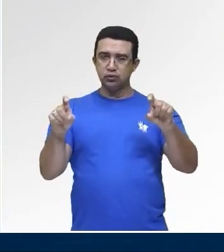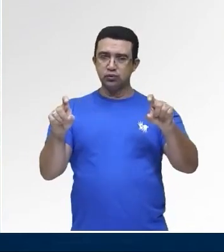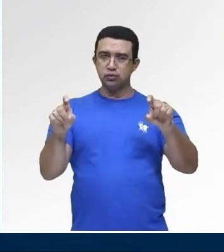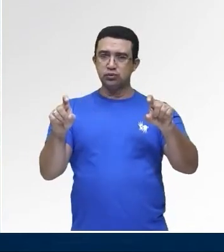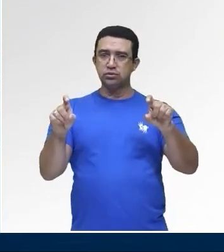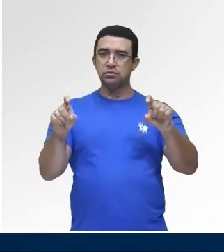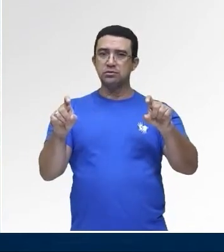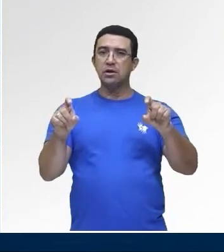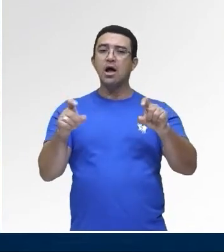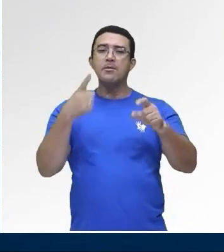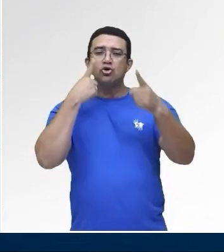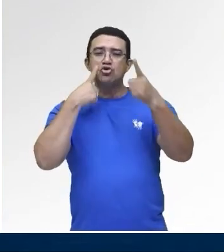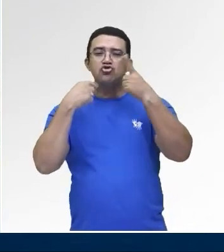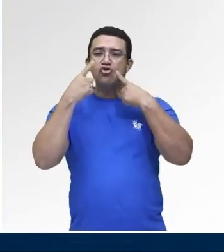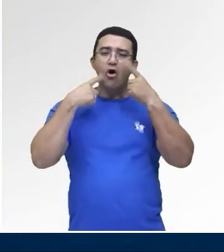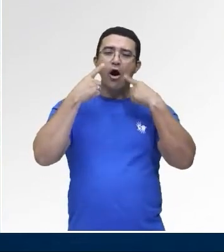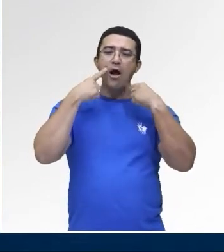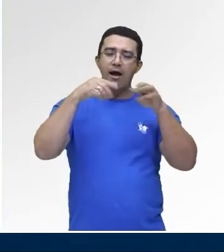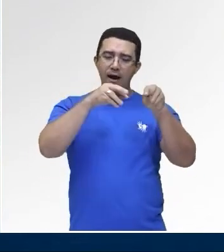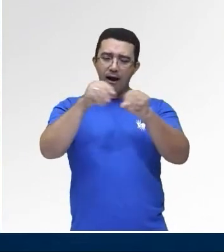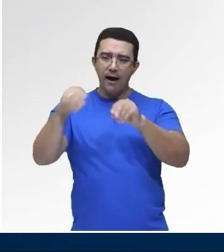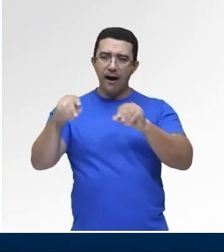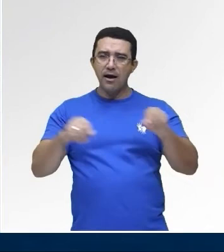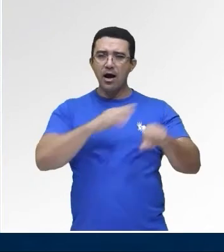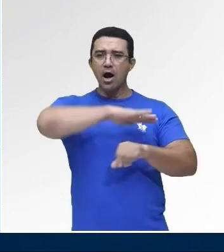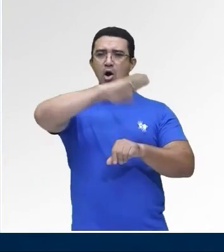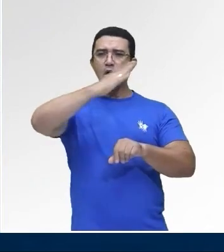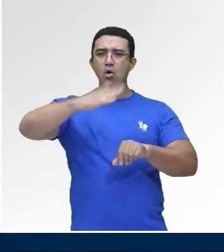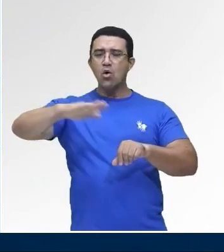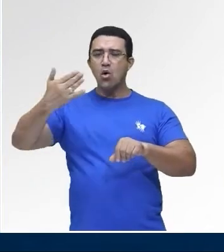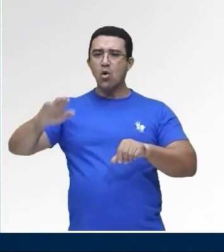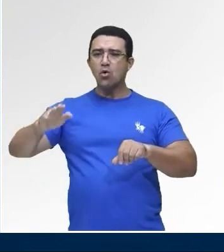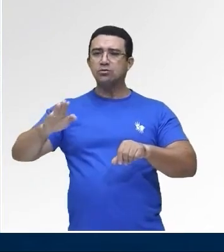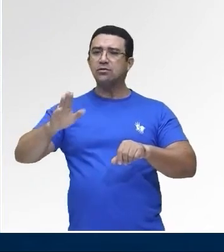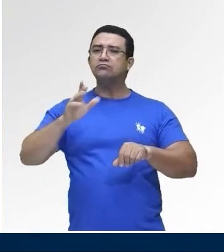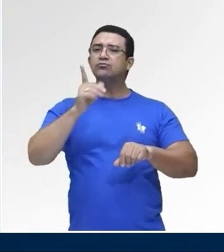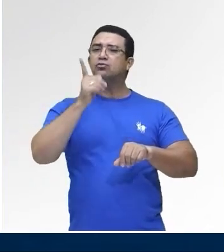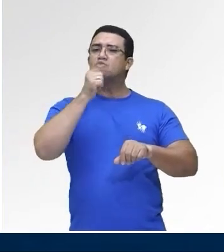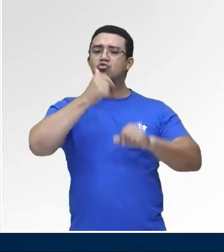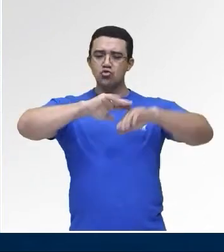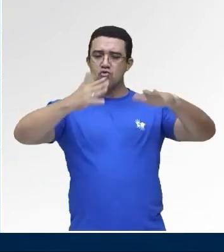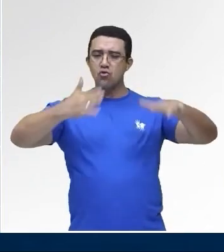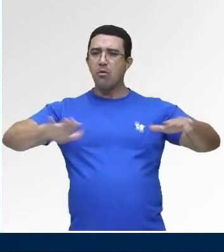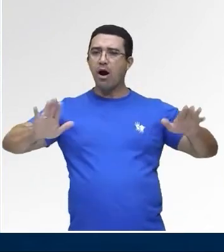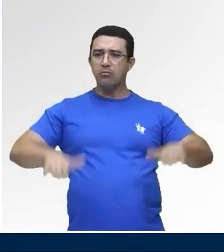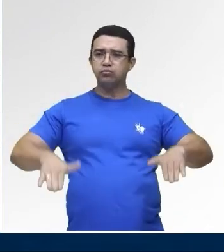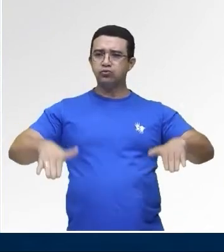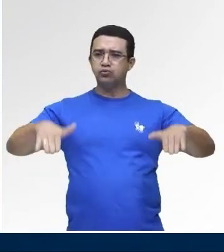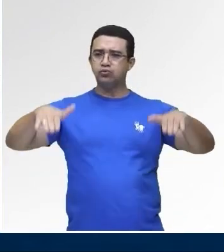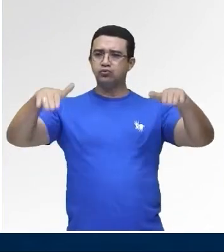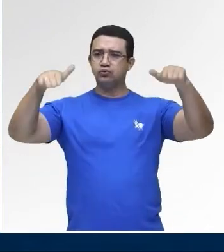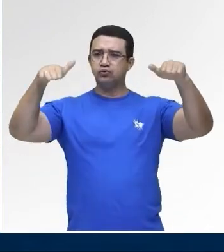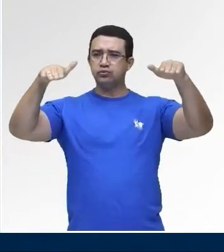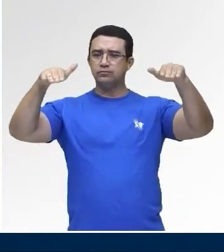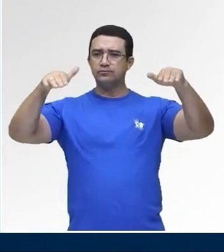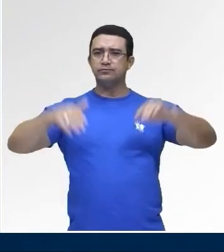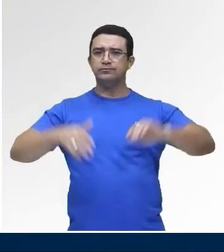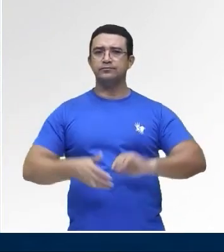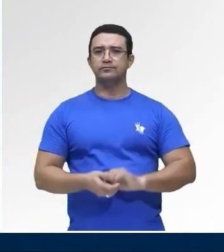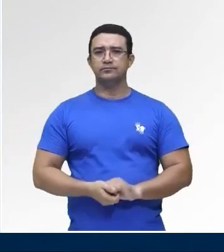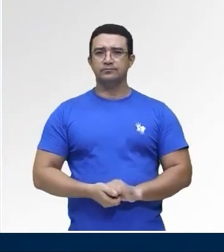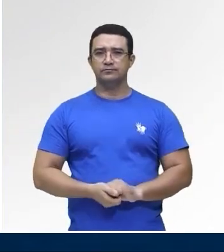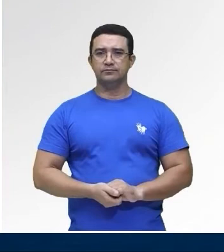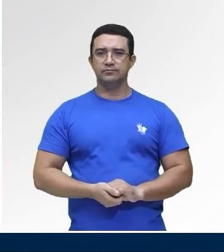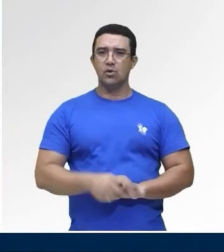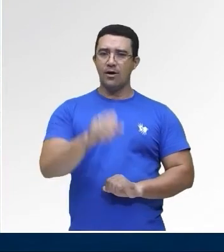na areia a espuma da maré cheia. Notaram que areia e cheia, elas formam